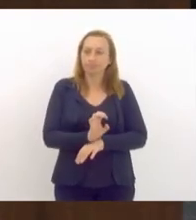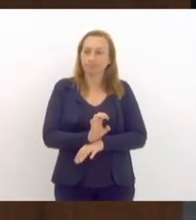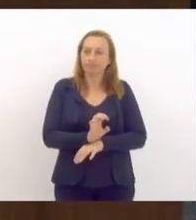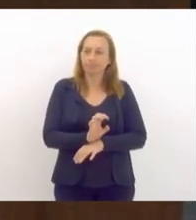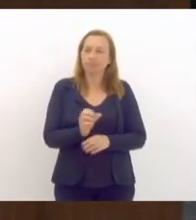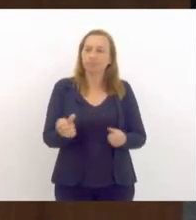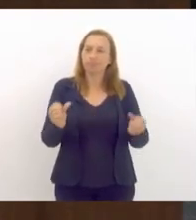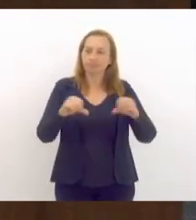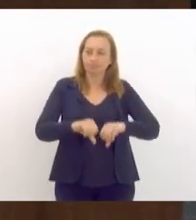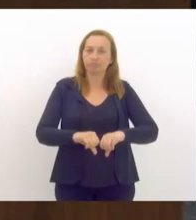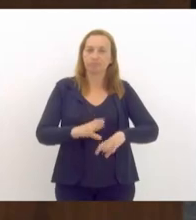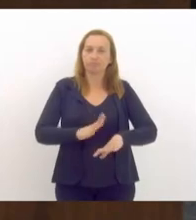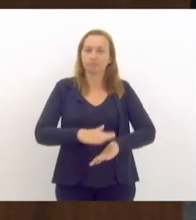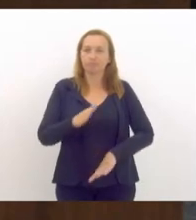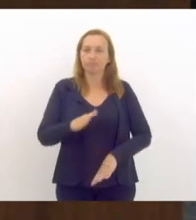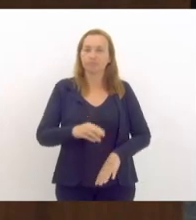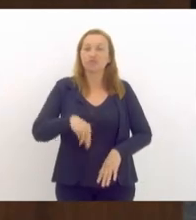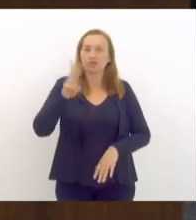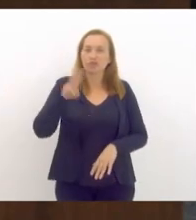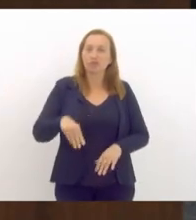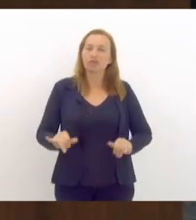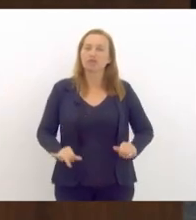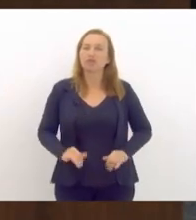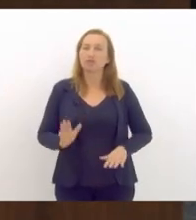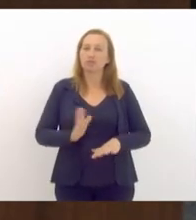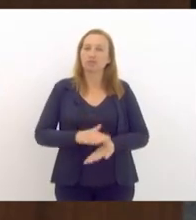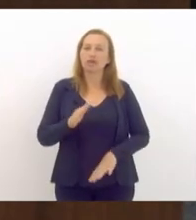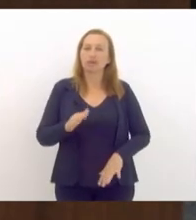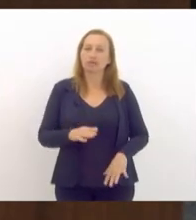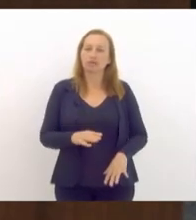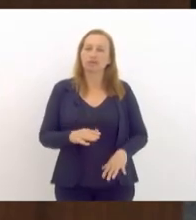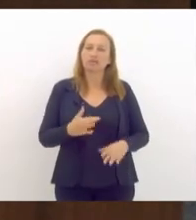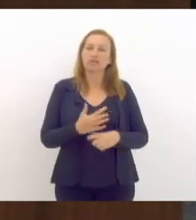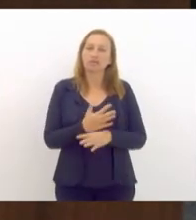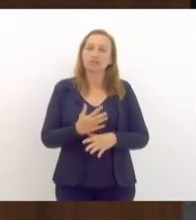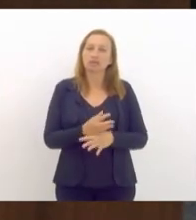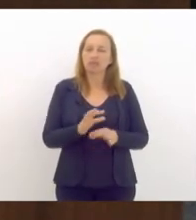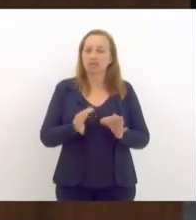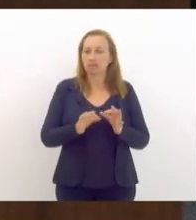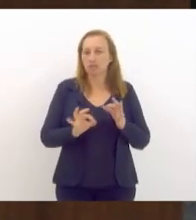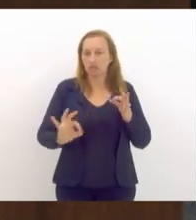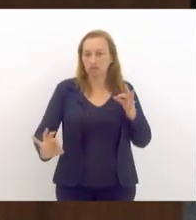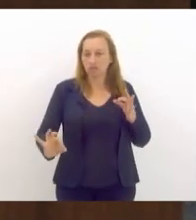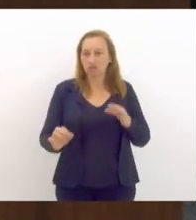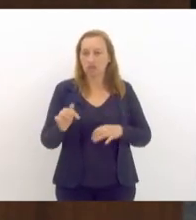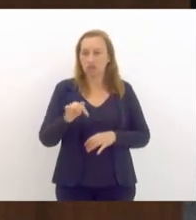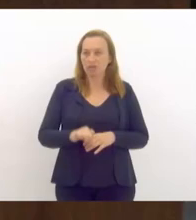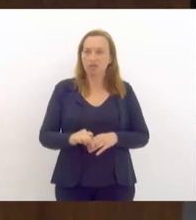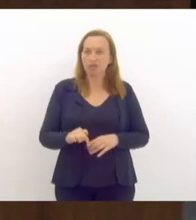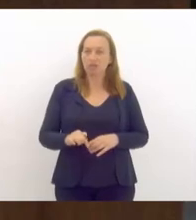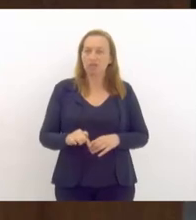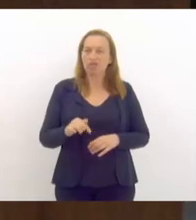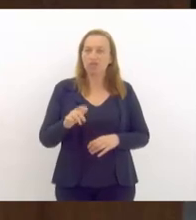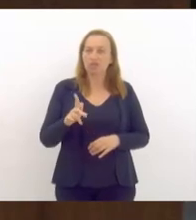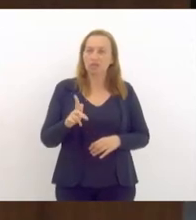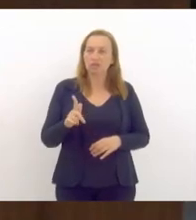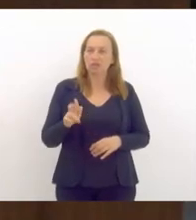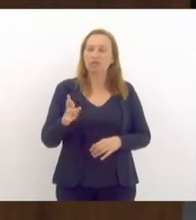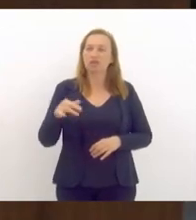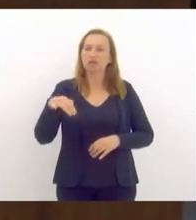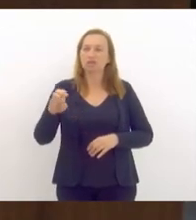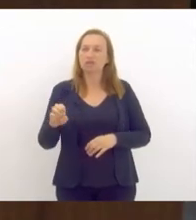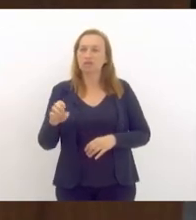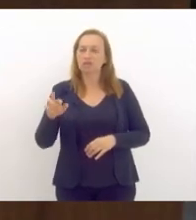profundo e quem sente mais essa dor são as cidades afastadas aqui da do Grande Rio da grande